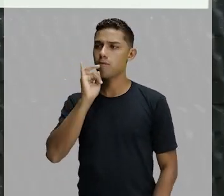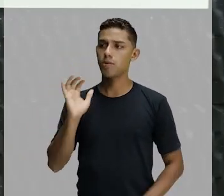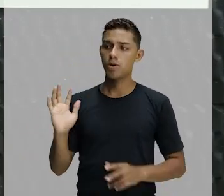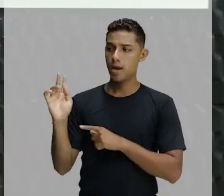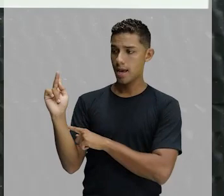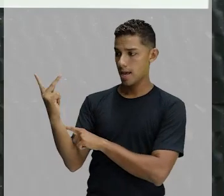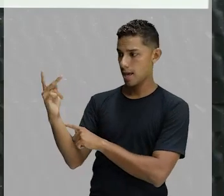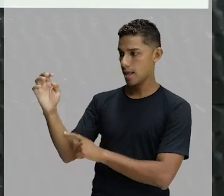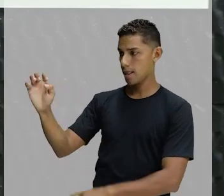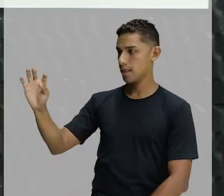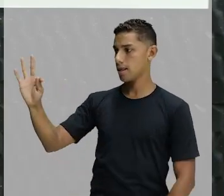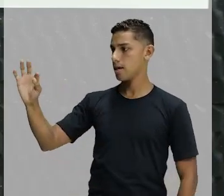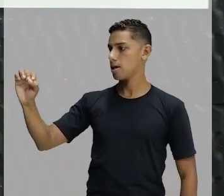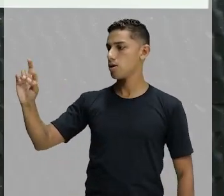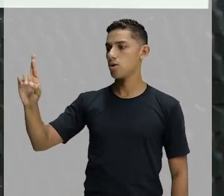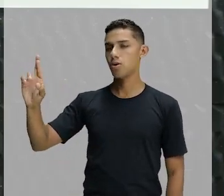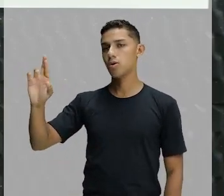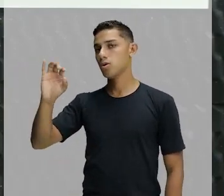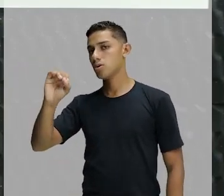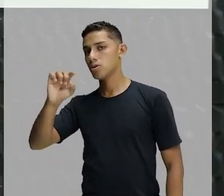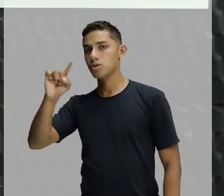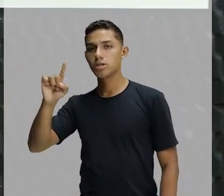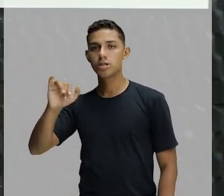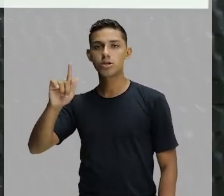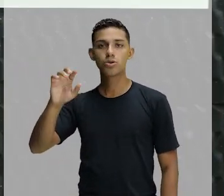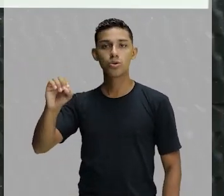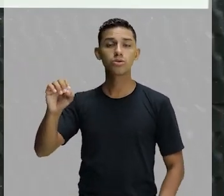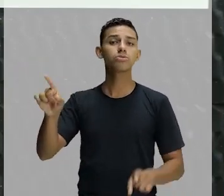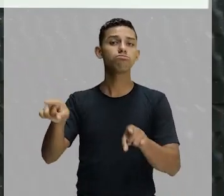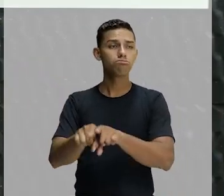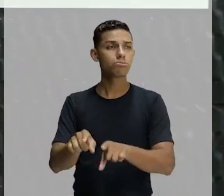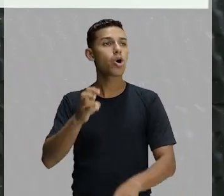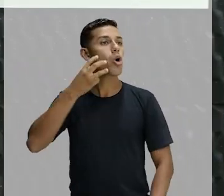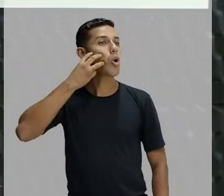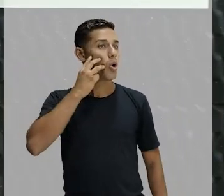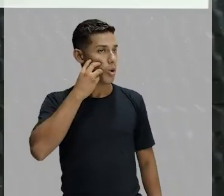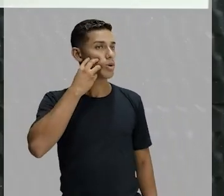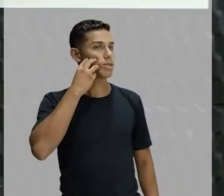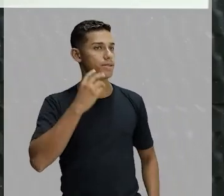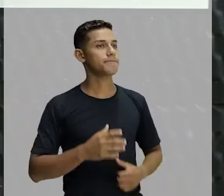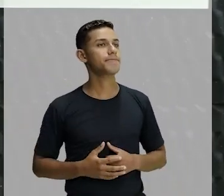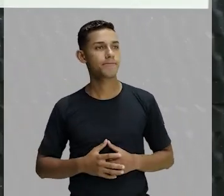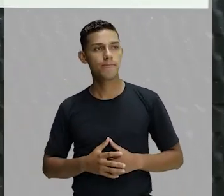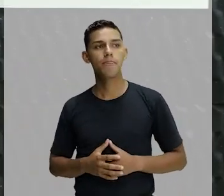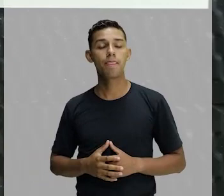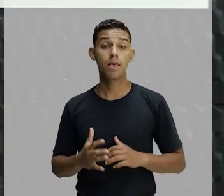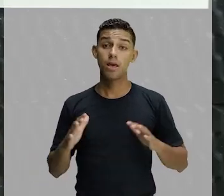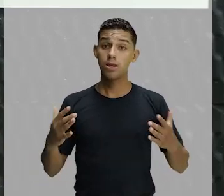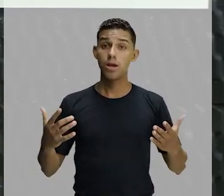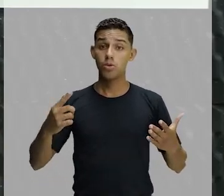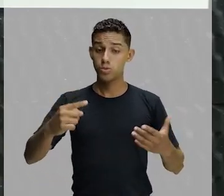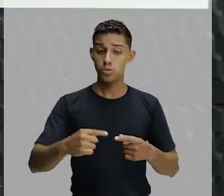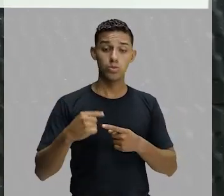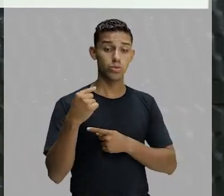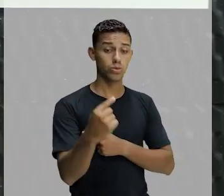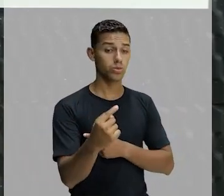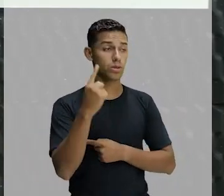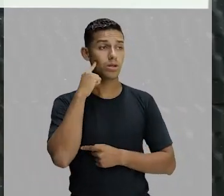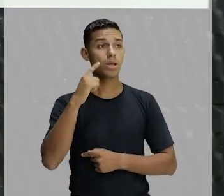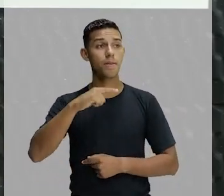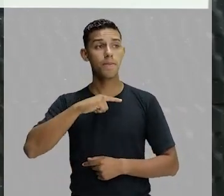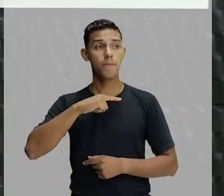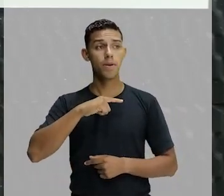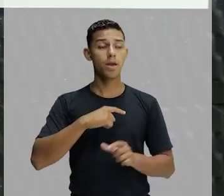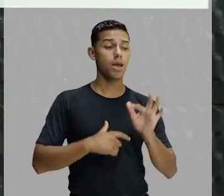heterozigoto codifica o fenótipo rosa, certo? Então, o que ele faz depois? Ele pega os indivíduos da